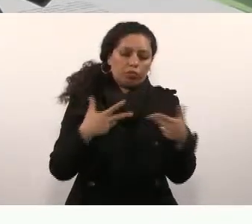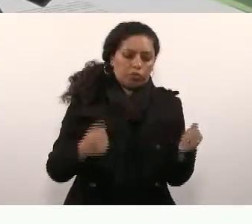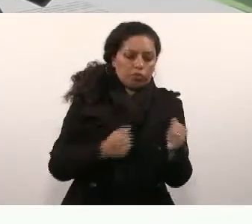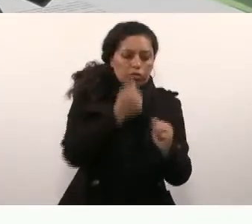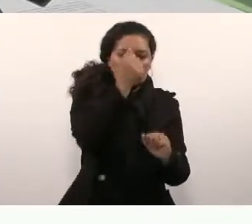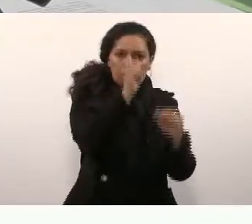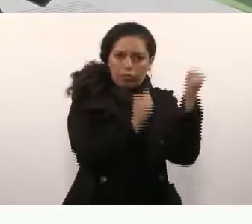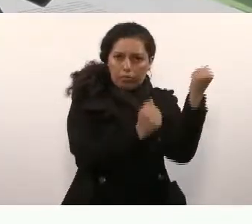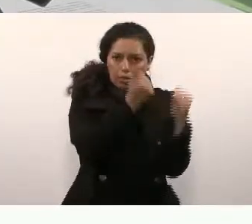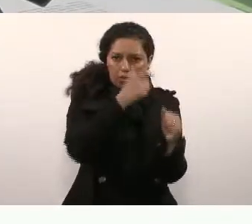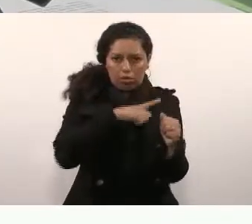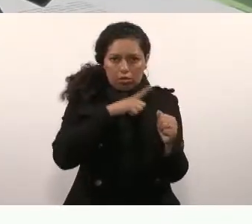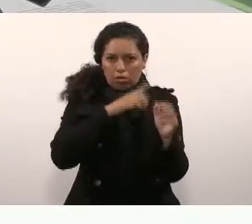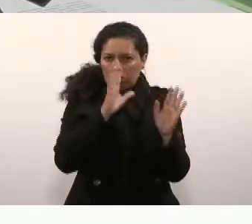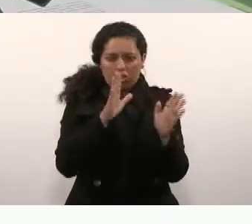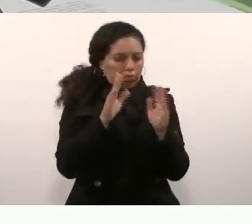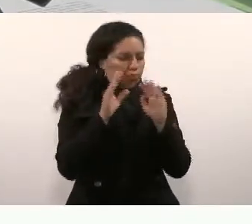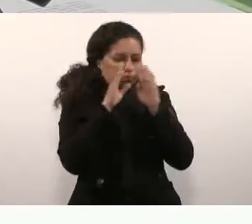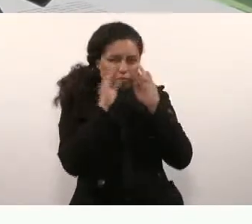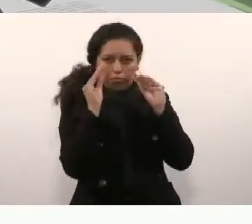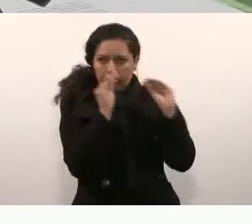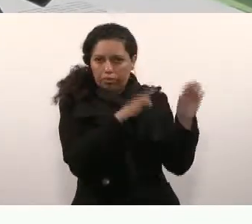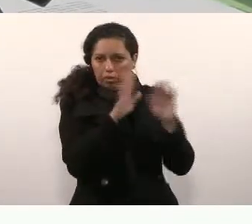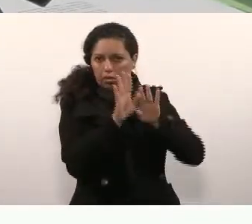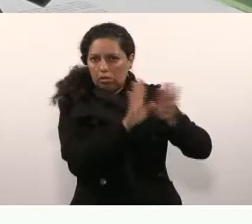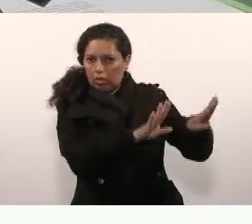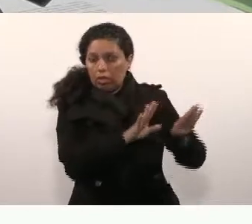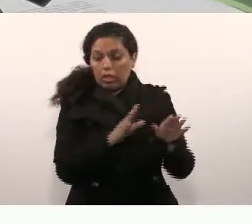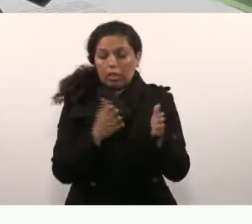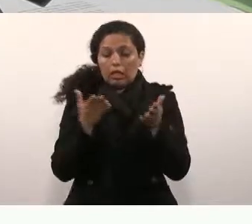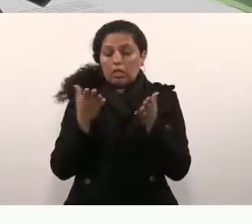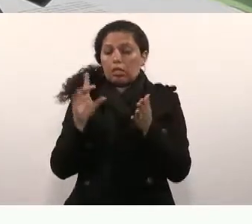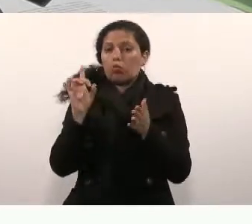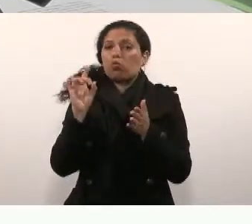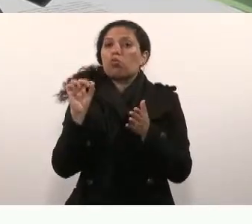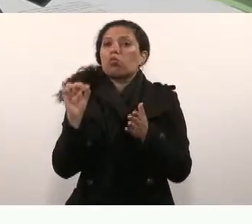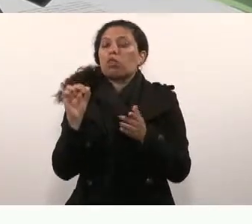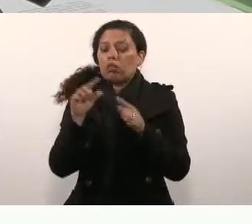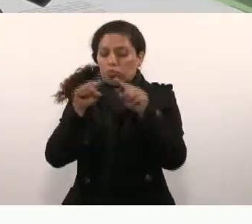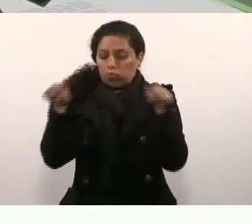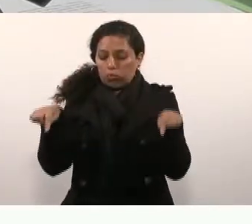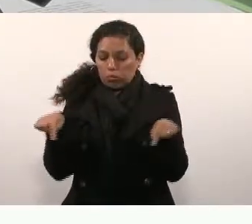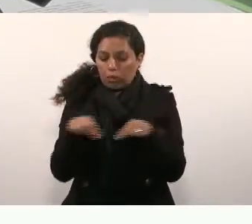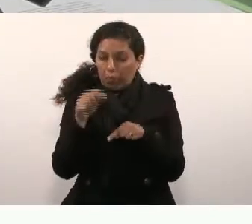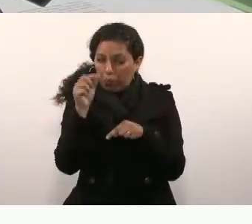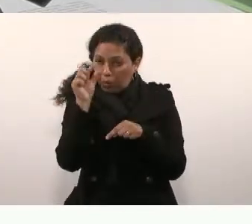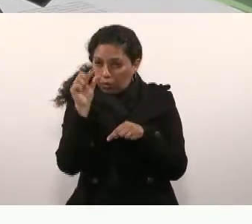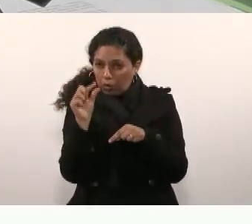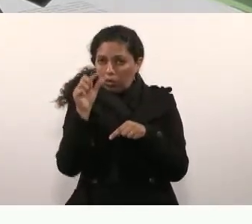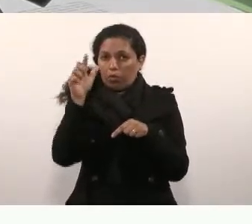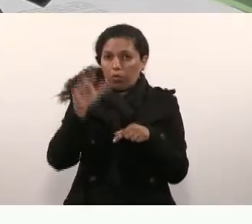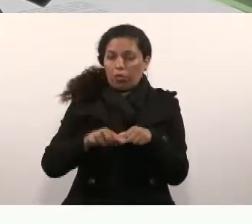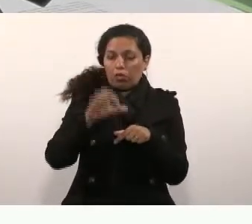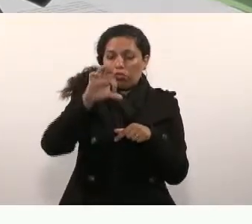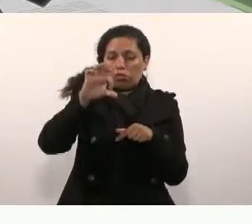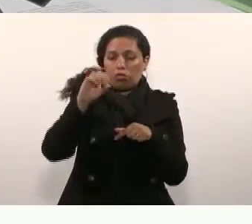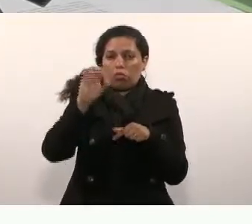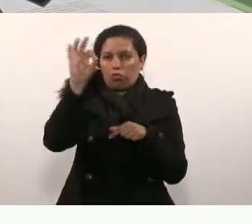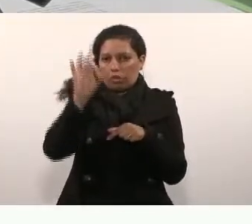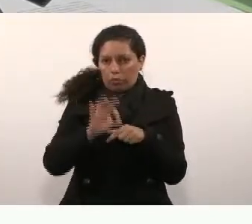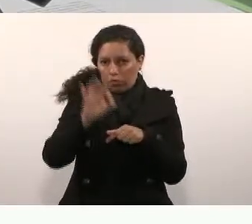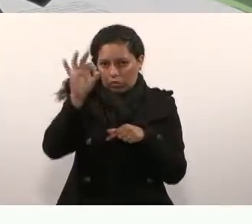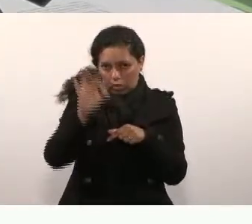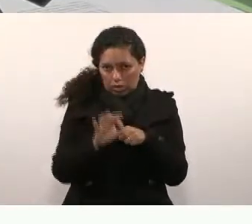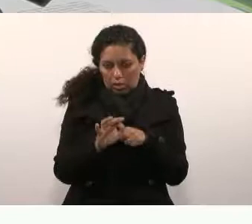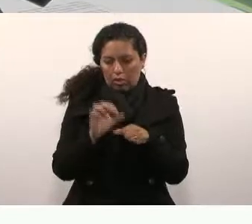área portuária, isso não está em questão. Estamos querendo apenas que uma pequena parte da área, dos mais de 90% das áreas apropriadas que não